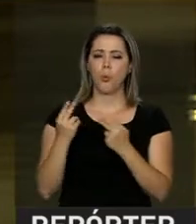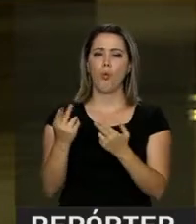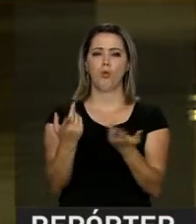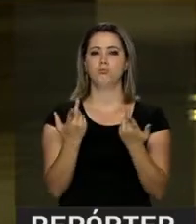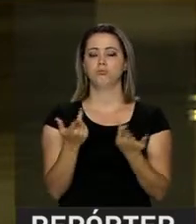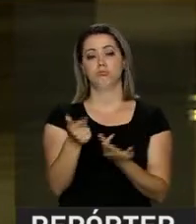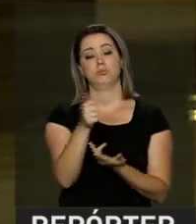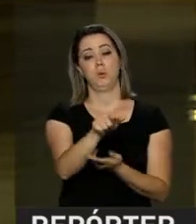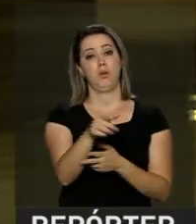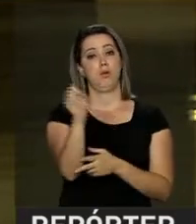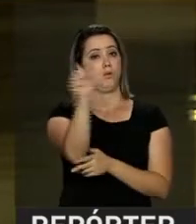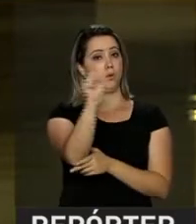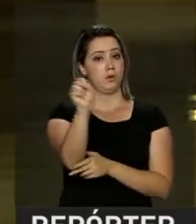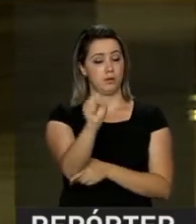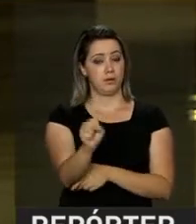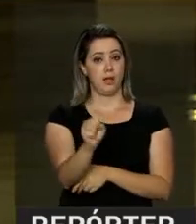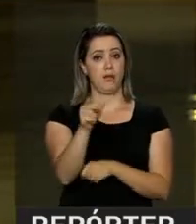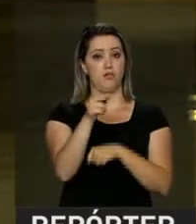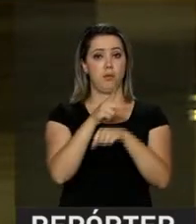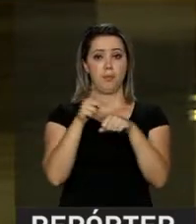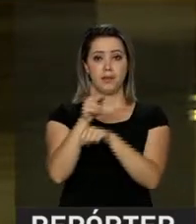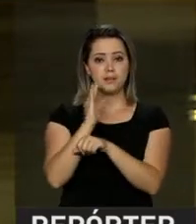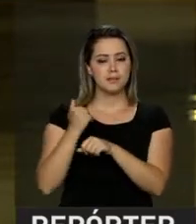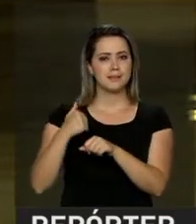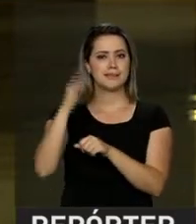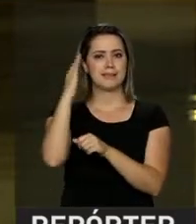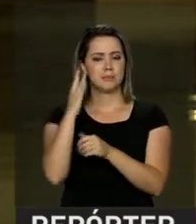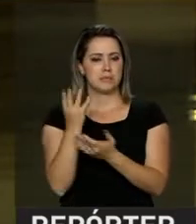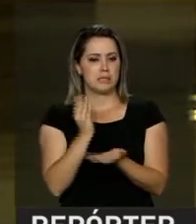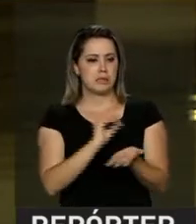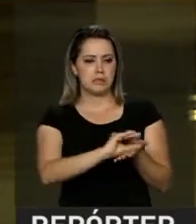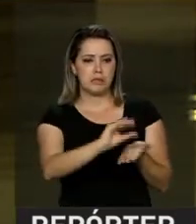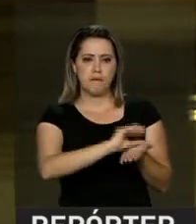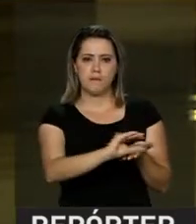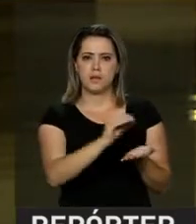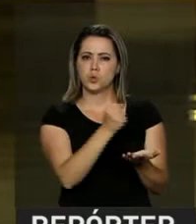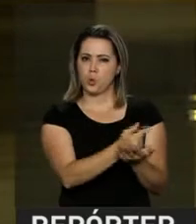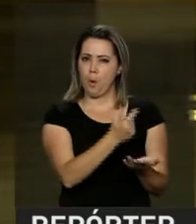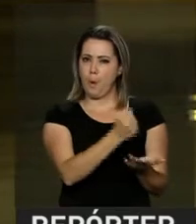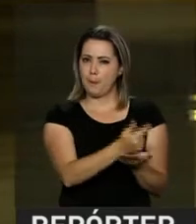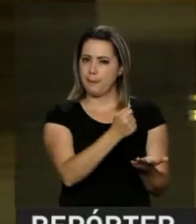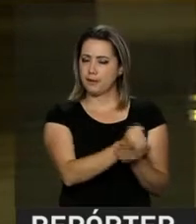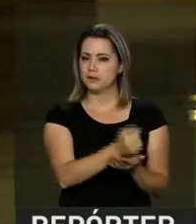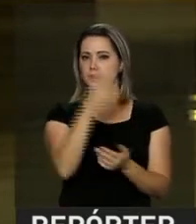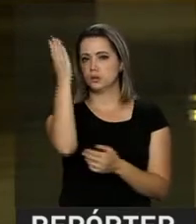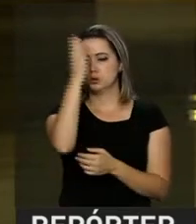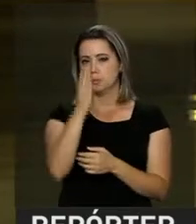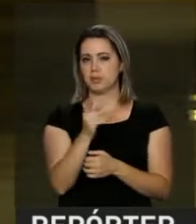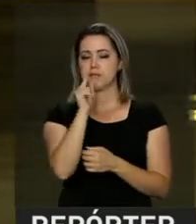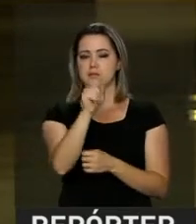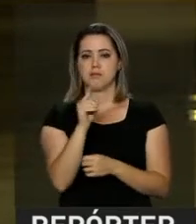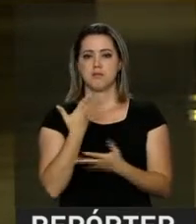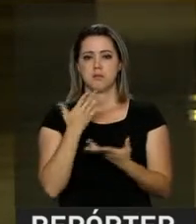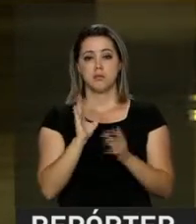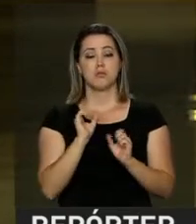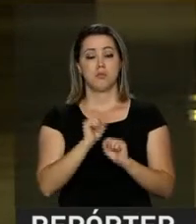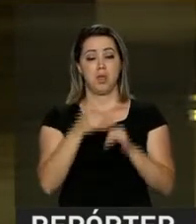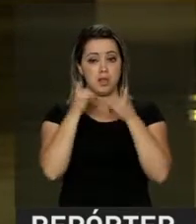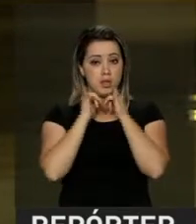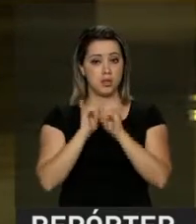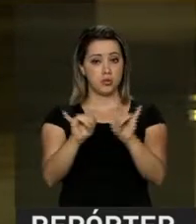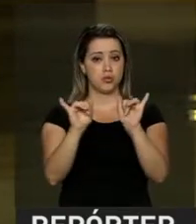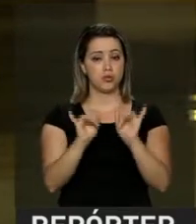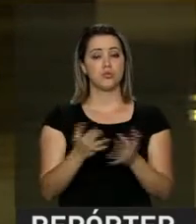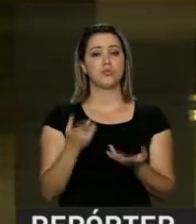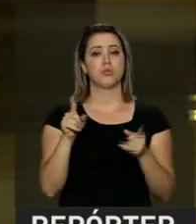noruega é o oitavo país que mais investe no brasil com forte com forte presença no setor de energia